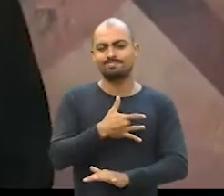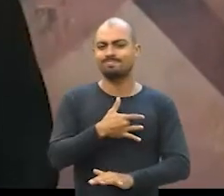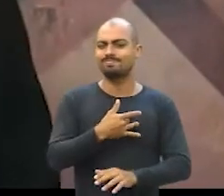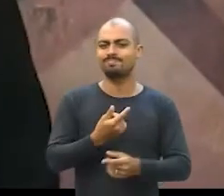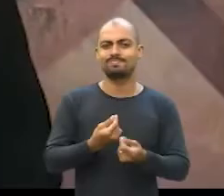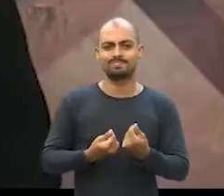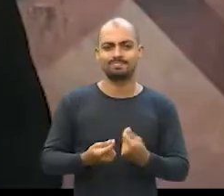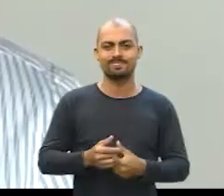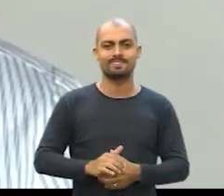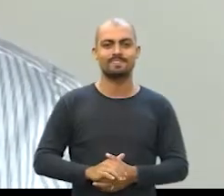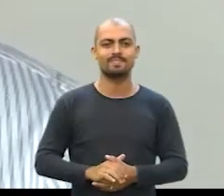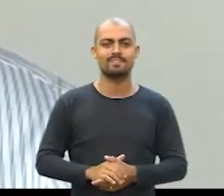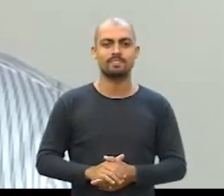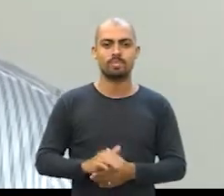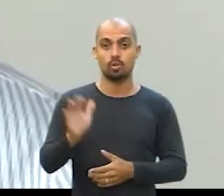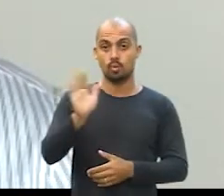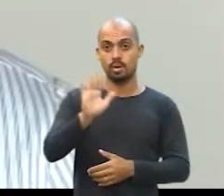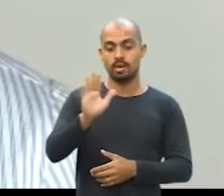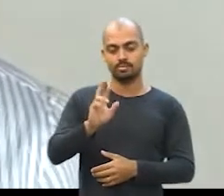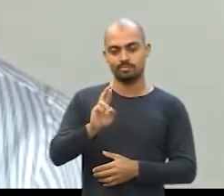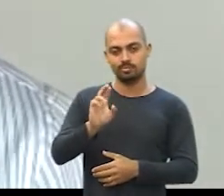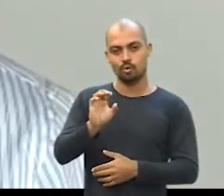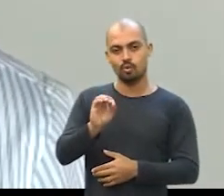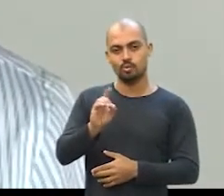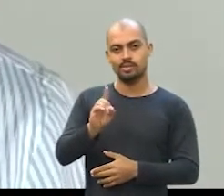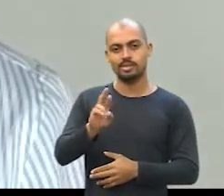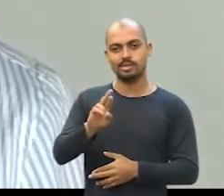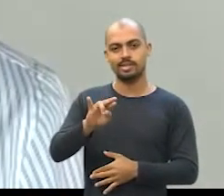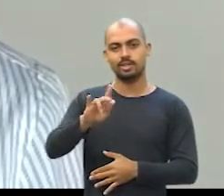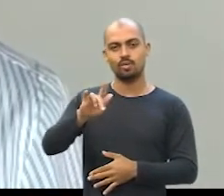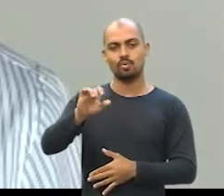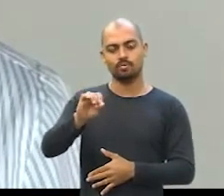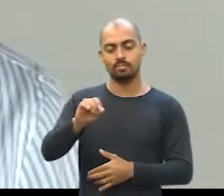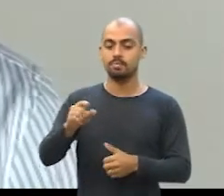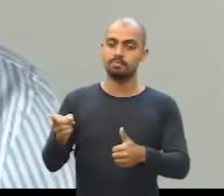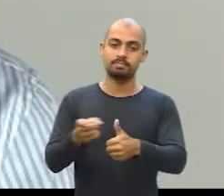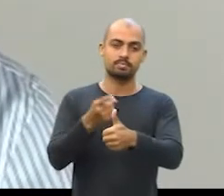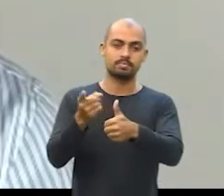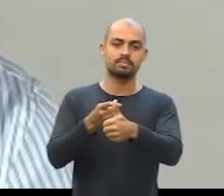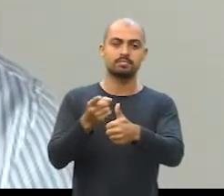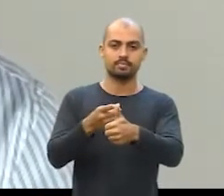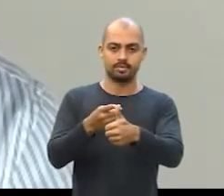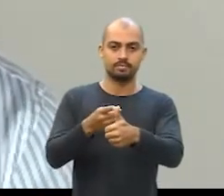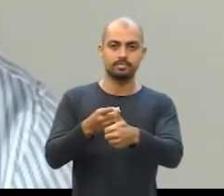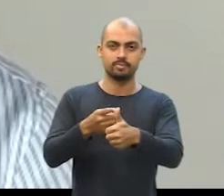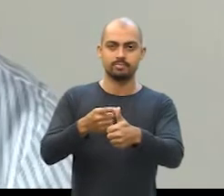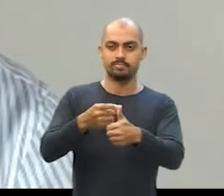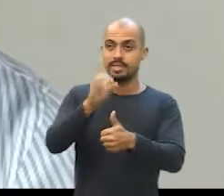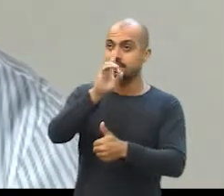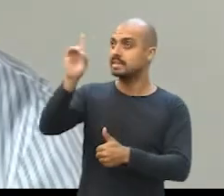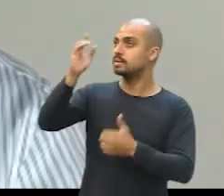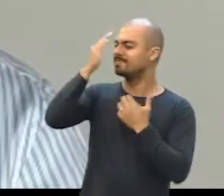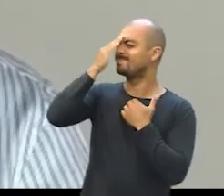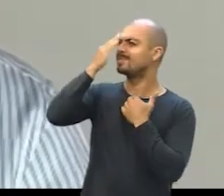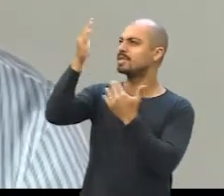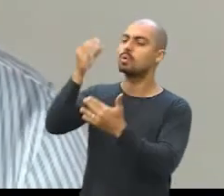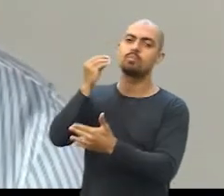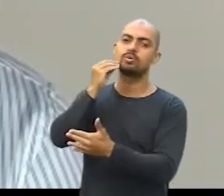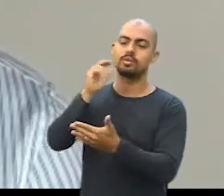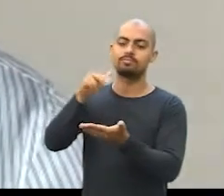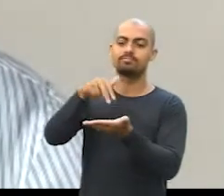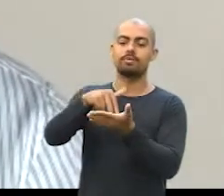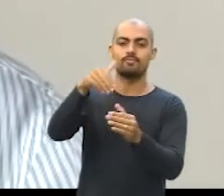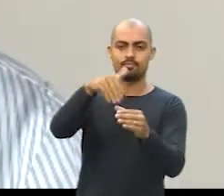de prosperidade. Olá, sou o vereador Rodrigo da Farmadic e primeiramente eu gostaria aqui de agradecer a Deus por ter